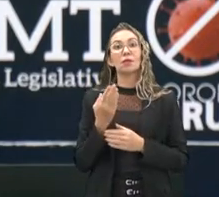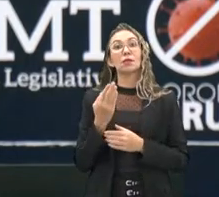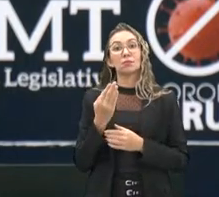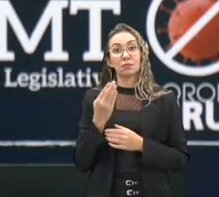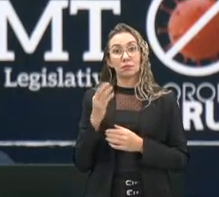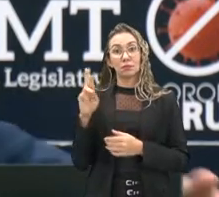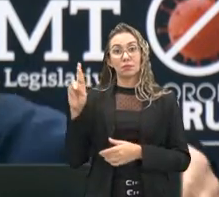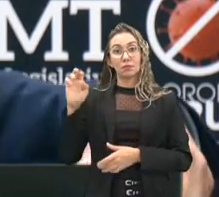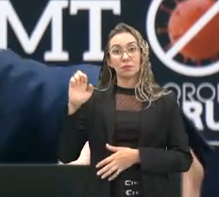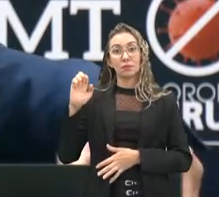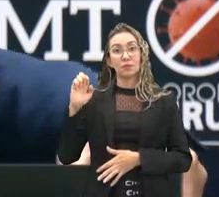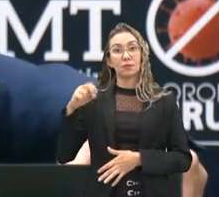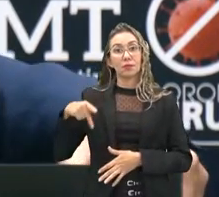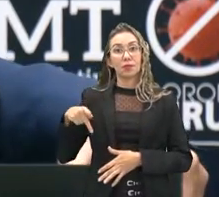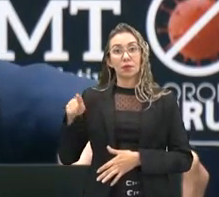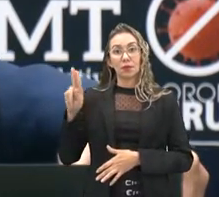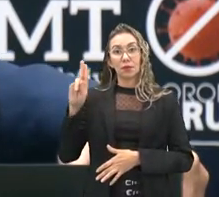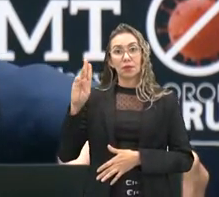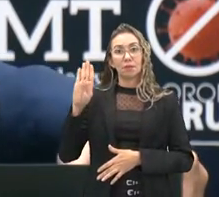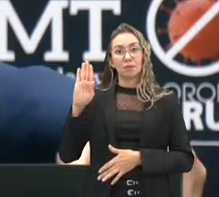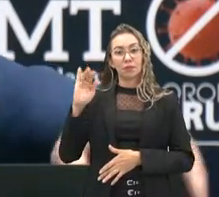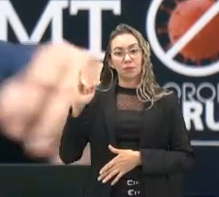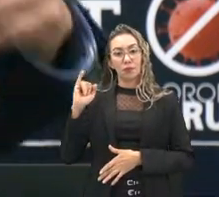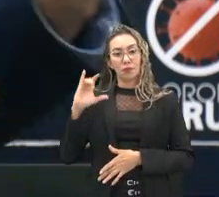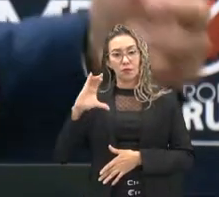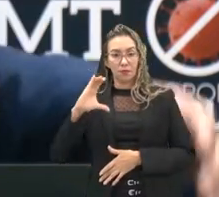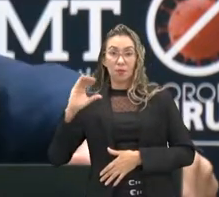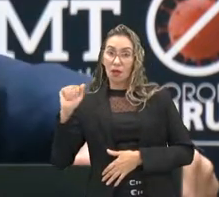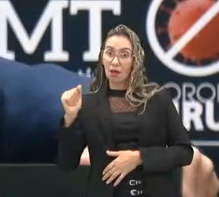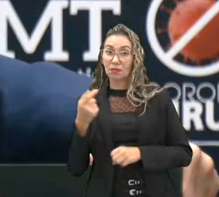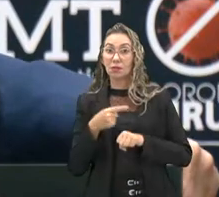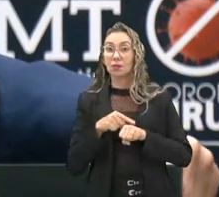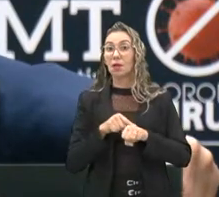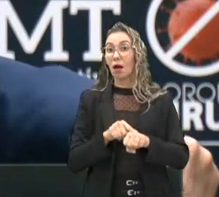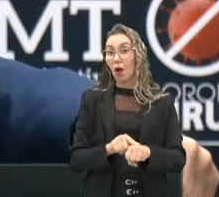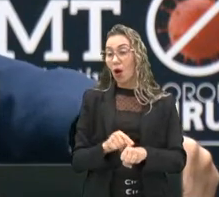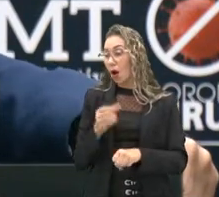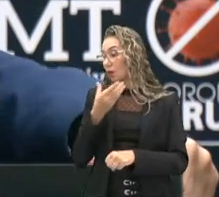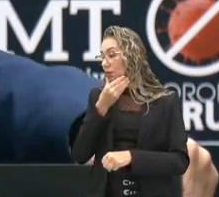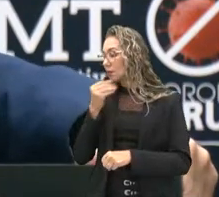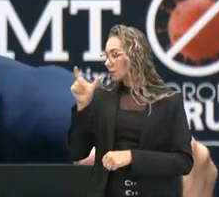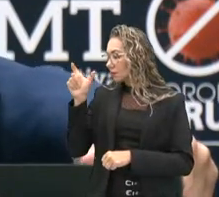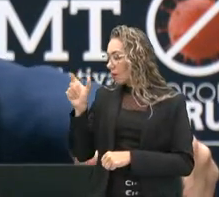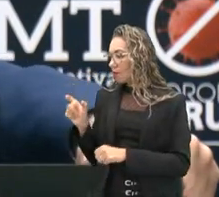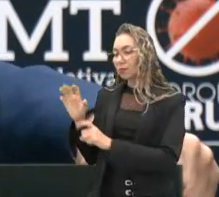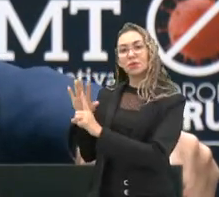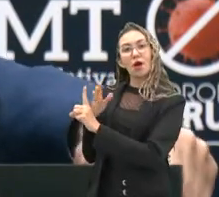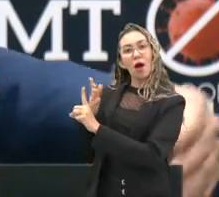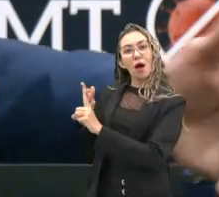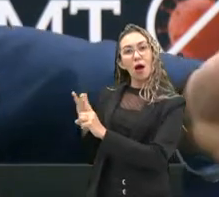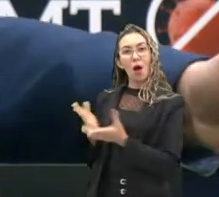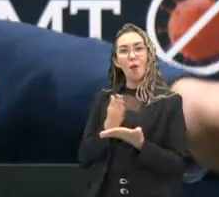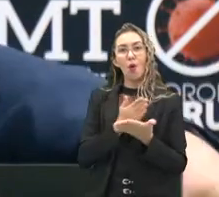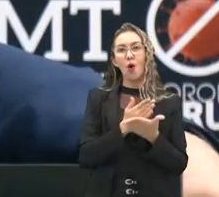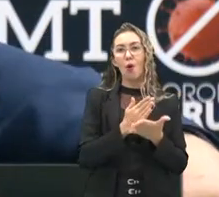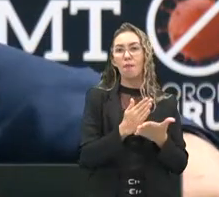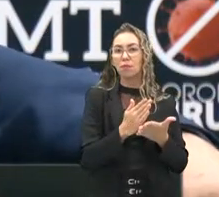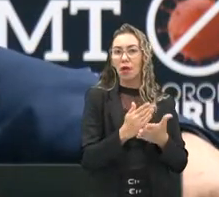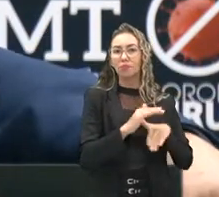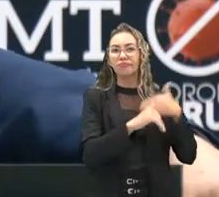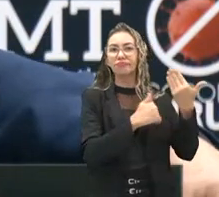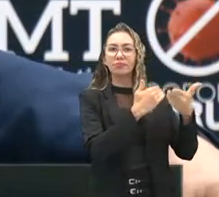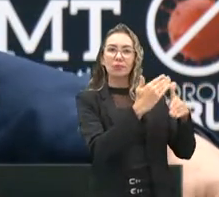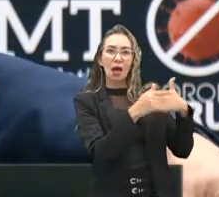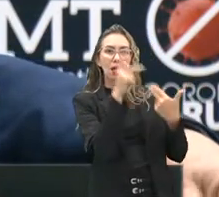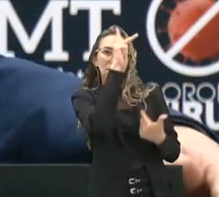Filinto vai ingressar, ainda na escola de realengo. Não tinha nem Praia Vermelha e muito menos